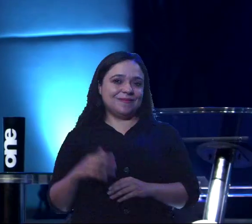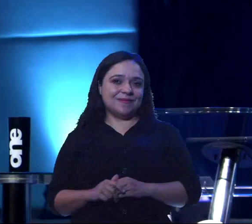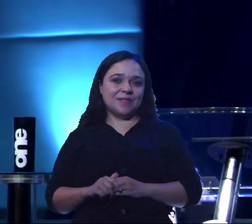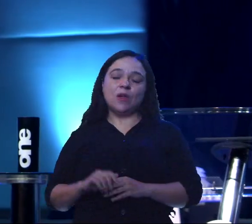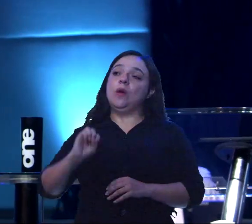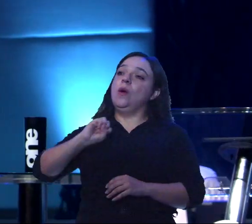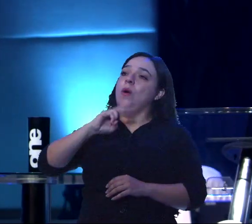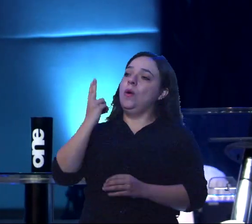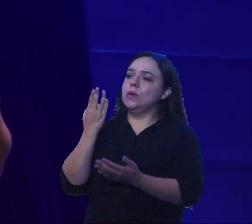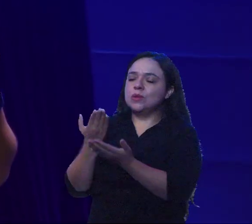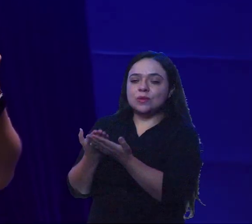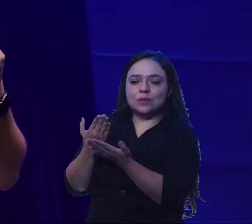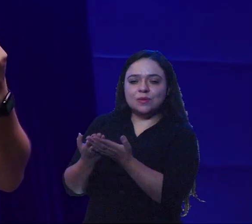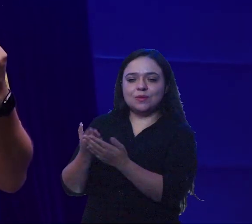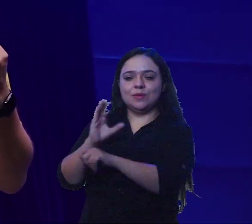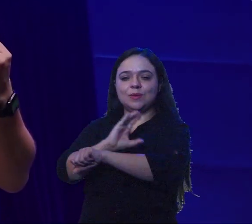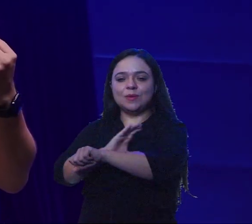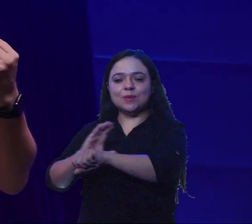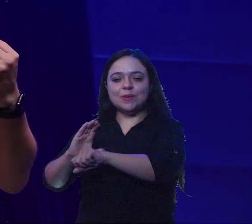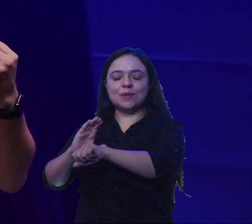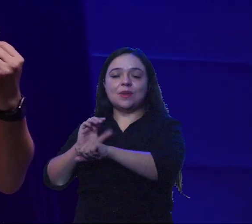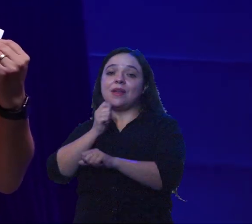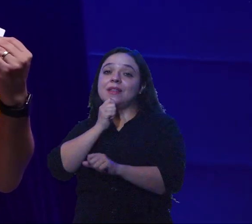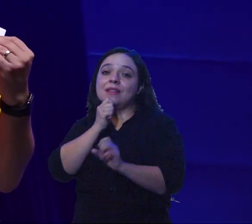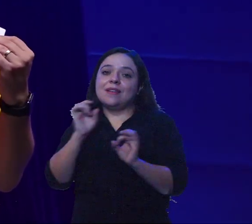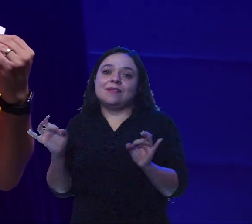Talvez são os estudos e cursos que você ainda vai fazer.